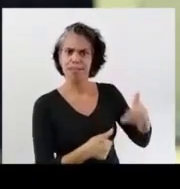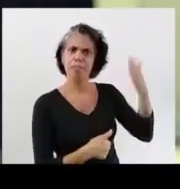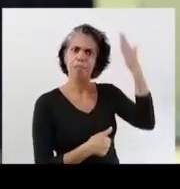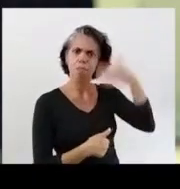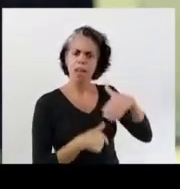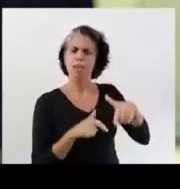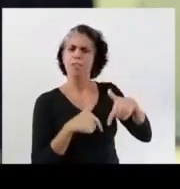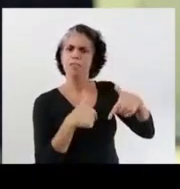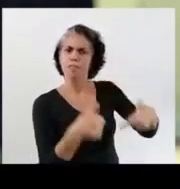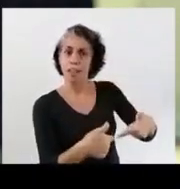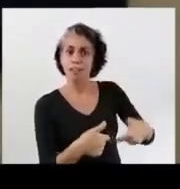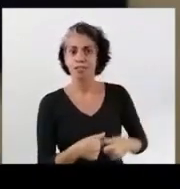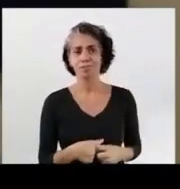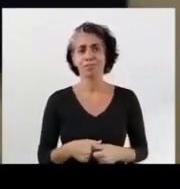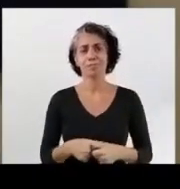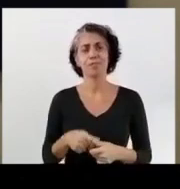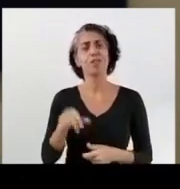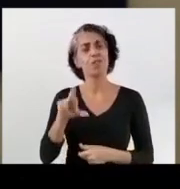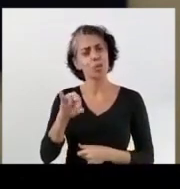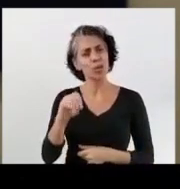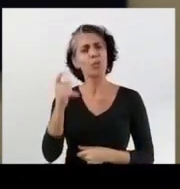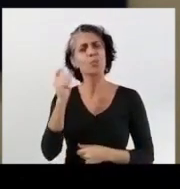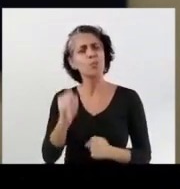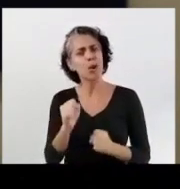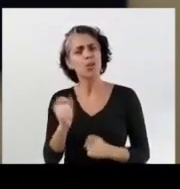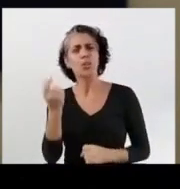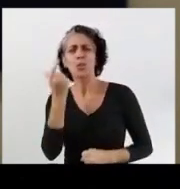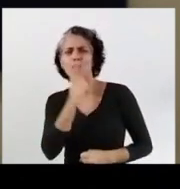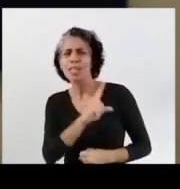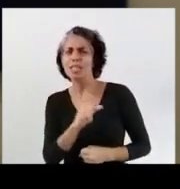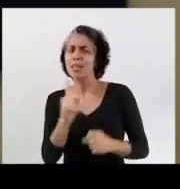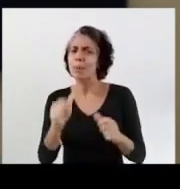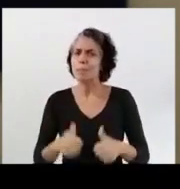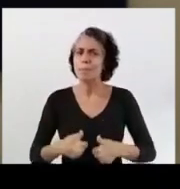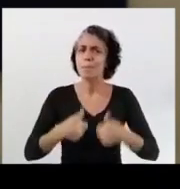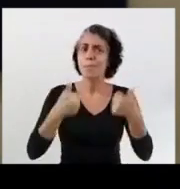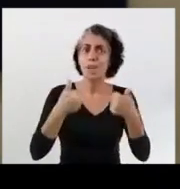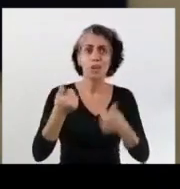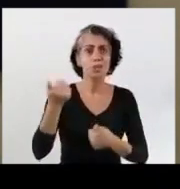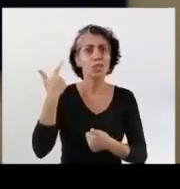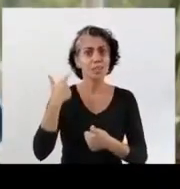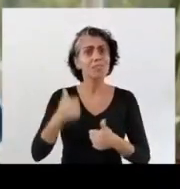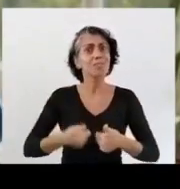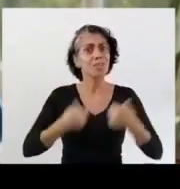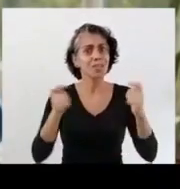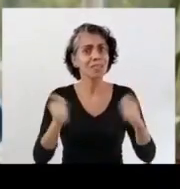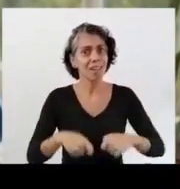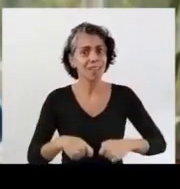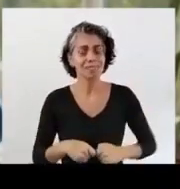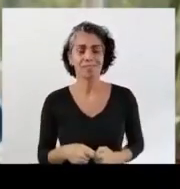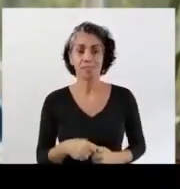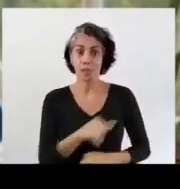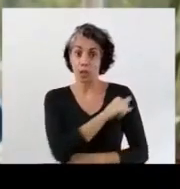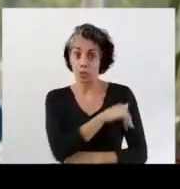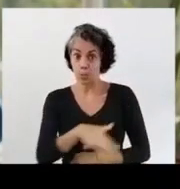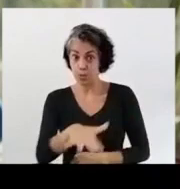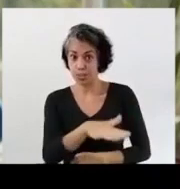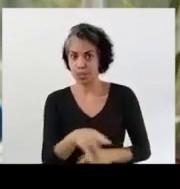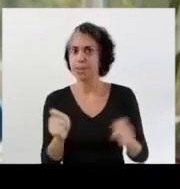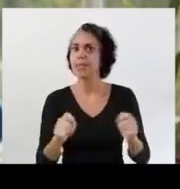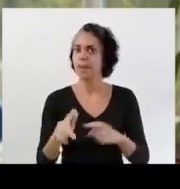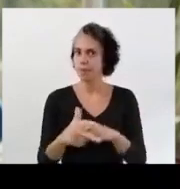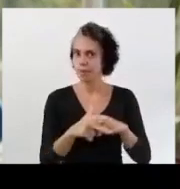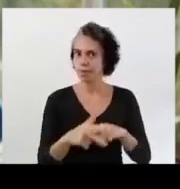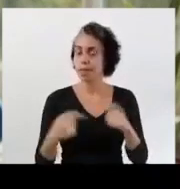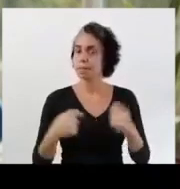ele promete e faz. E o Rio pode ser de novo tão bom quanto ele foi, talvez até melhor. A nossa cidade tem conserto. É